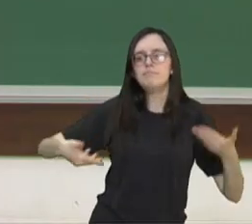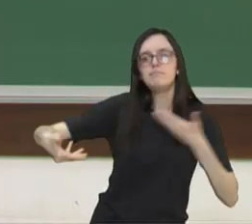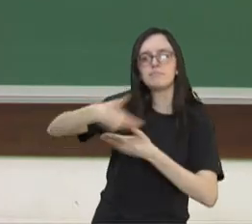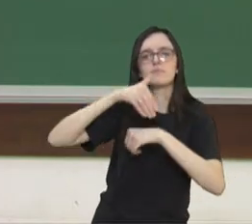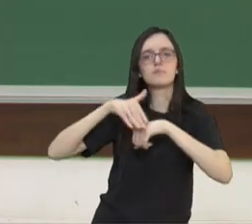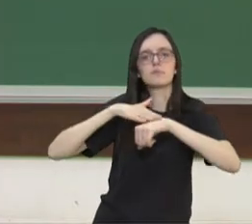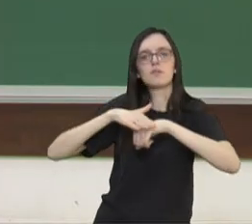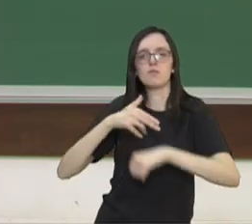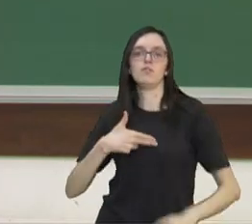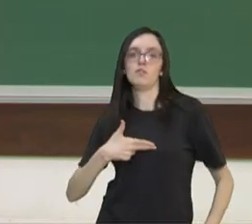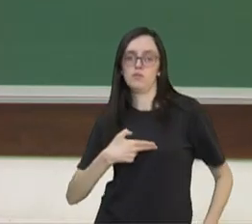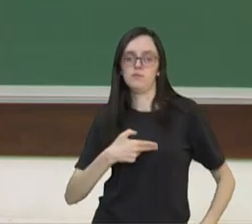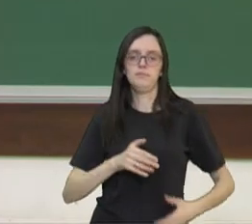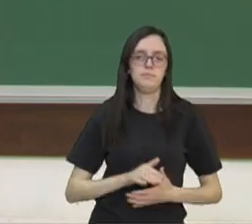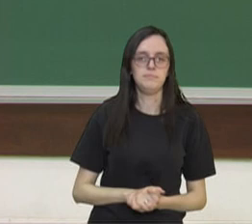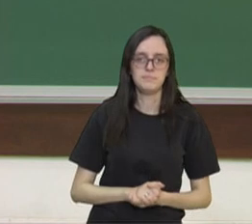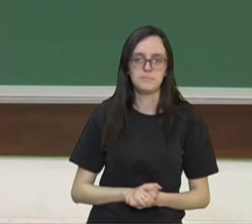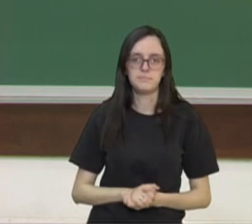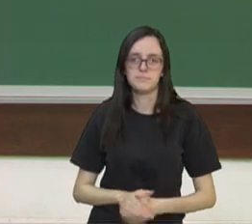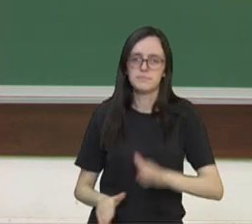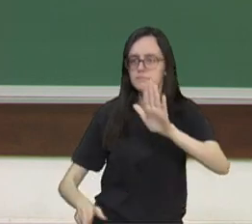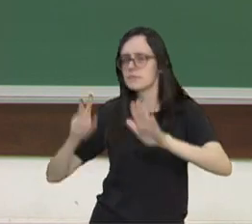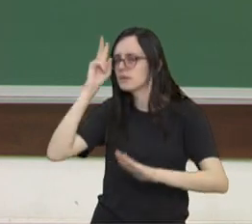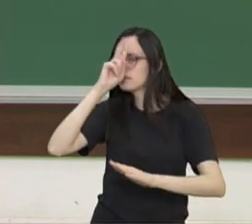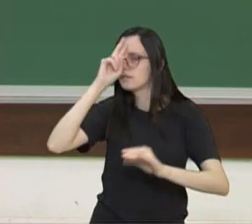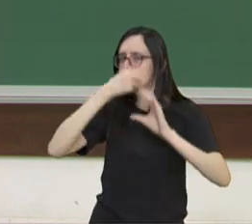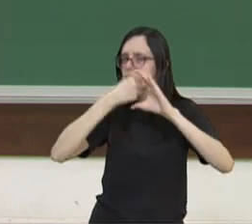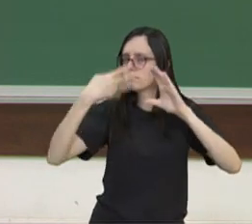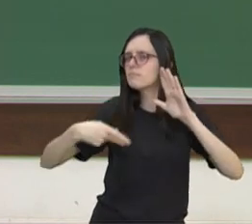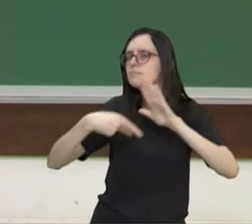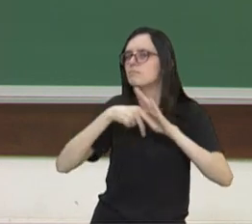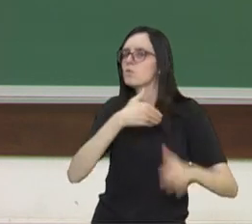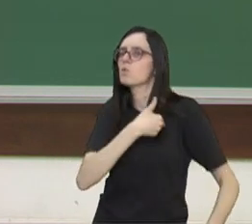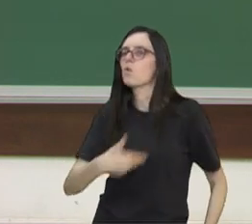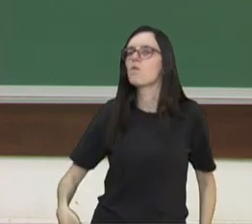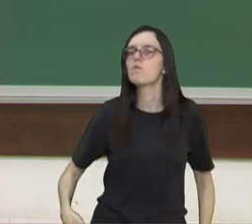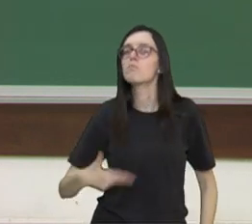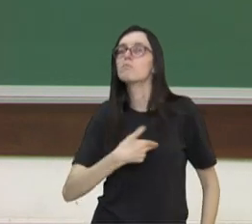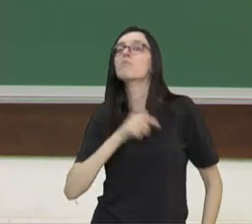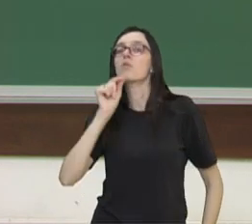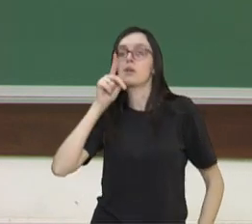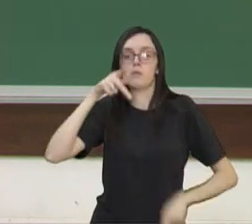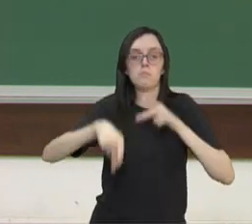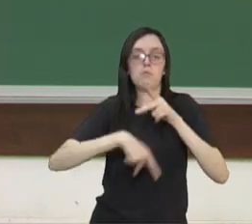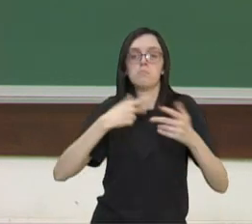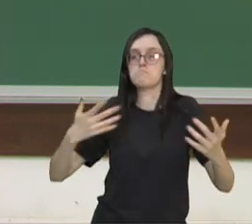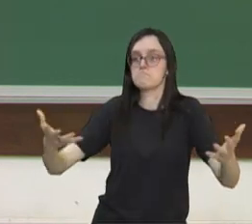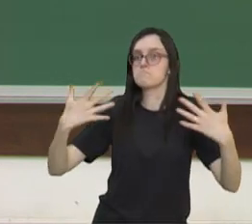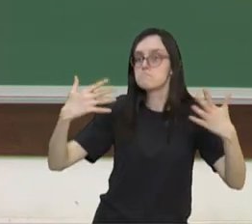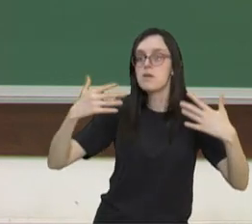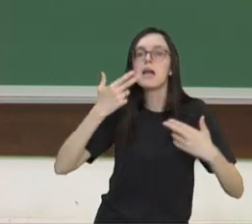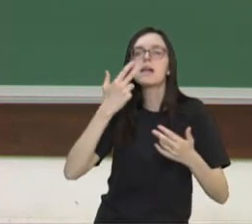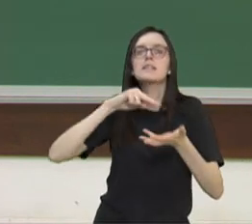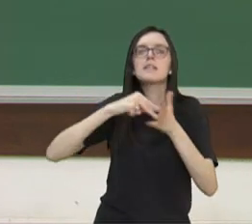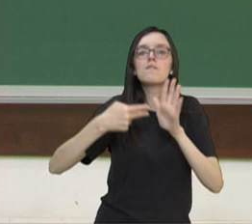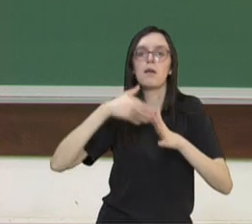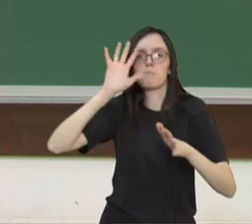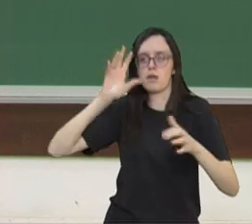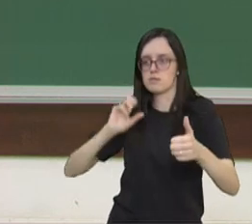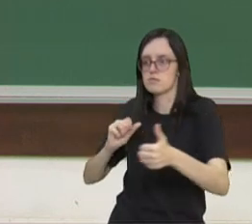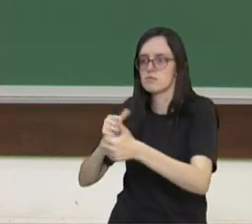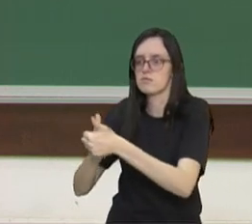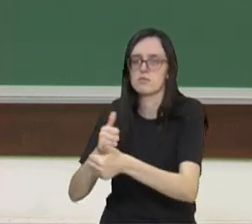com o Getúlio Vargas. Lembra de uma característica do governo do Getúlio? Populismo. Então ele vai se aproximar da